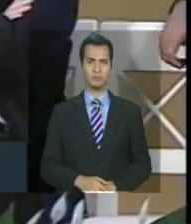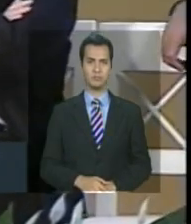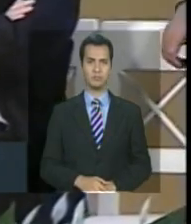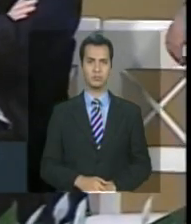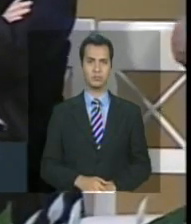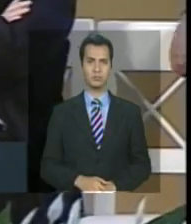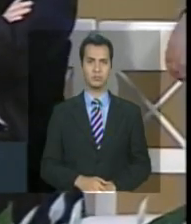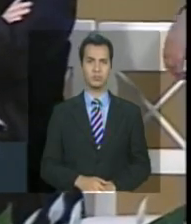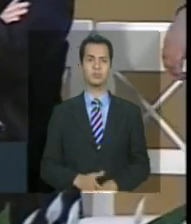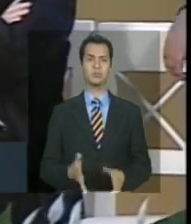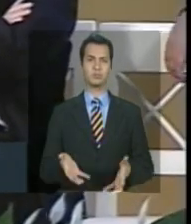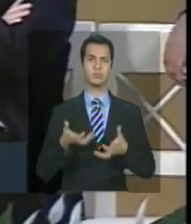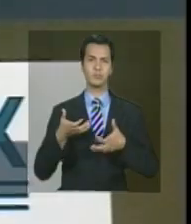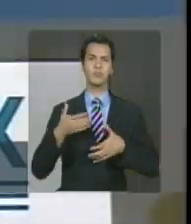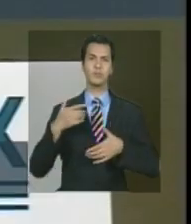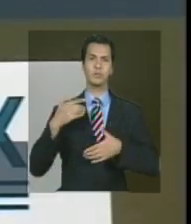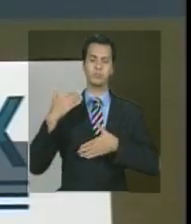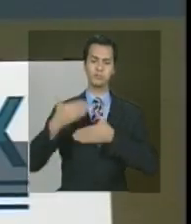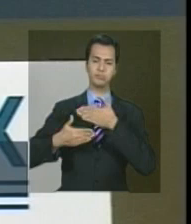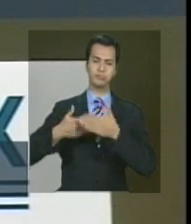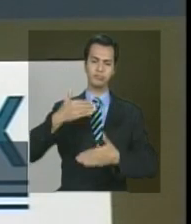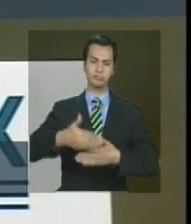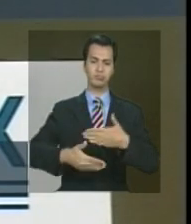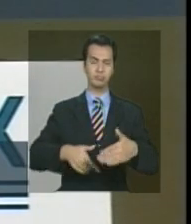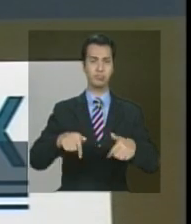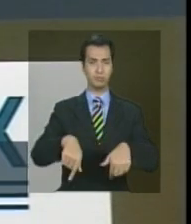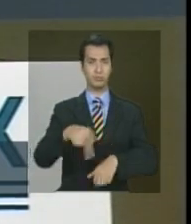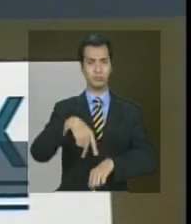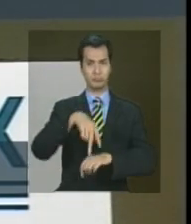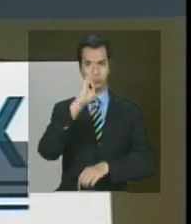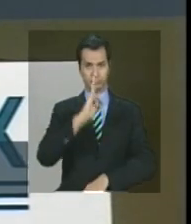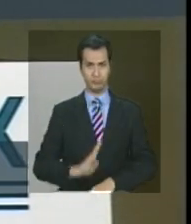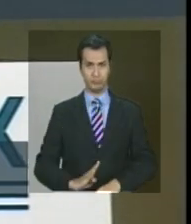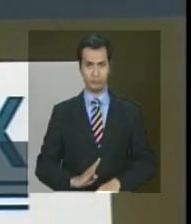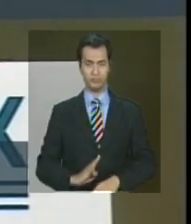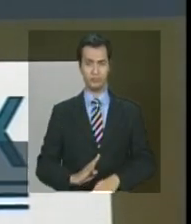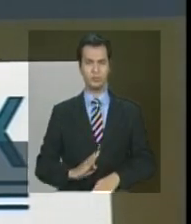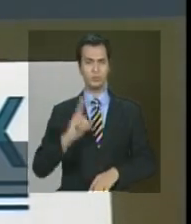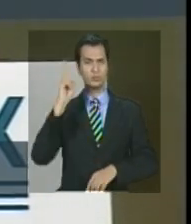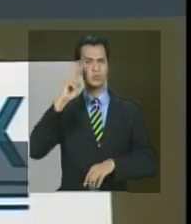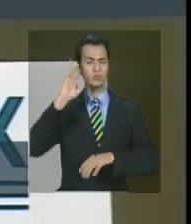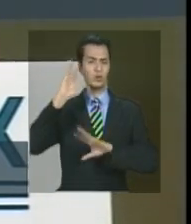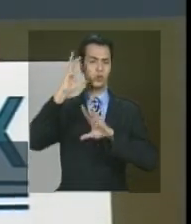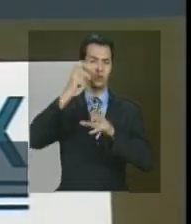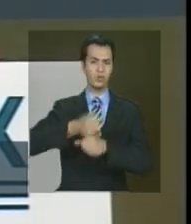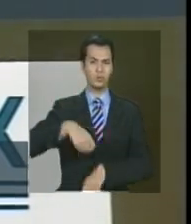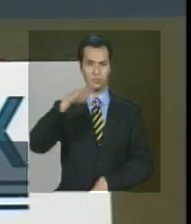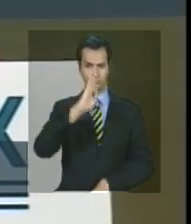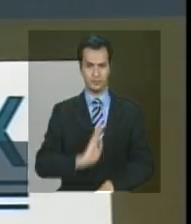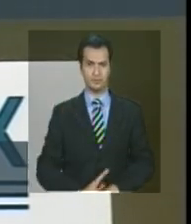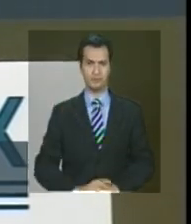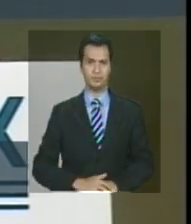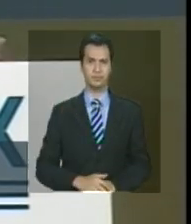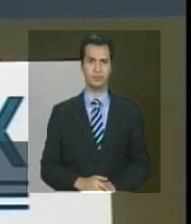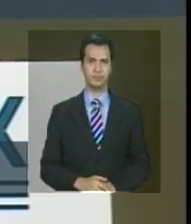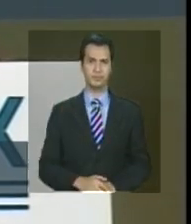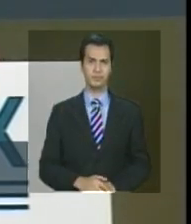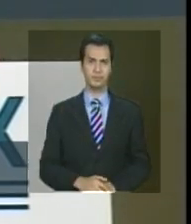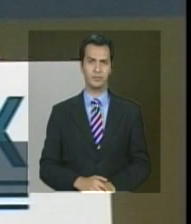uma trajetória, uma história desse país, uma história do nosso Brasil, aqui